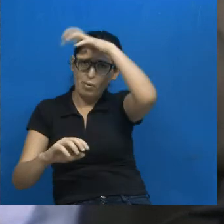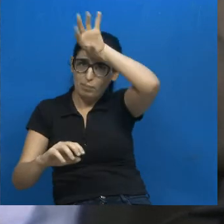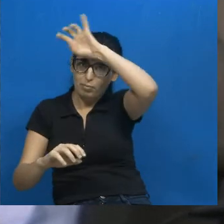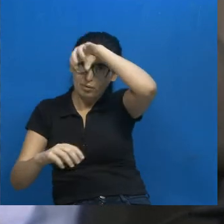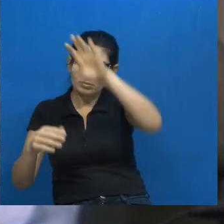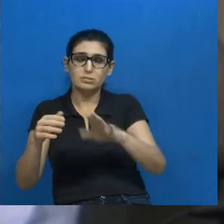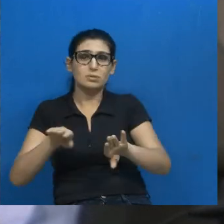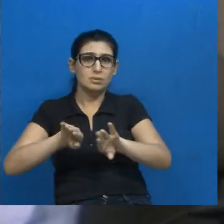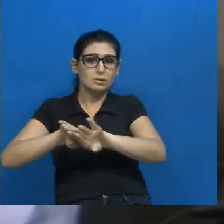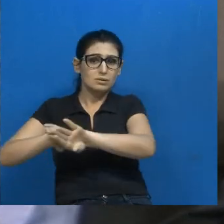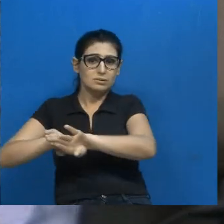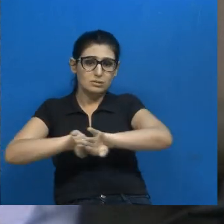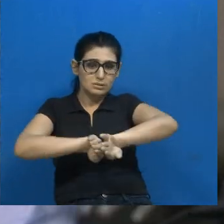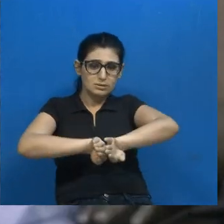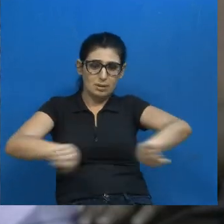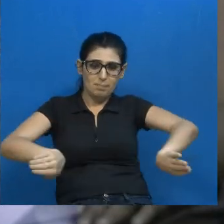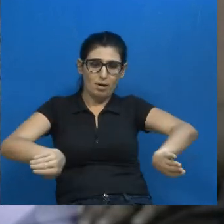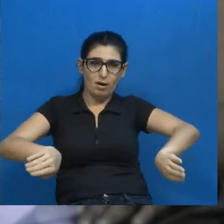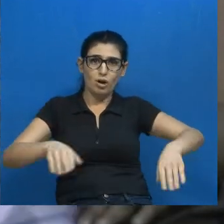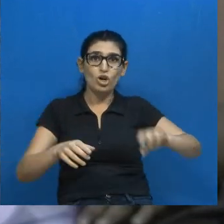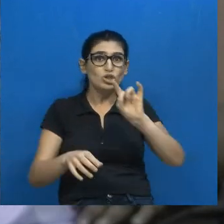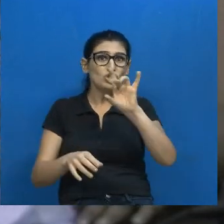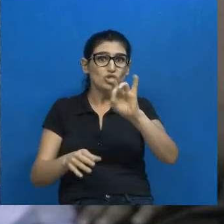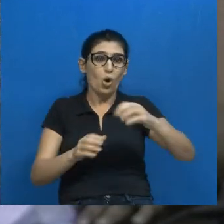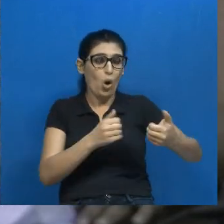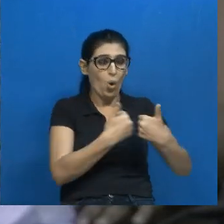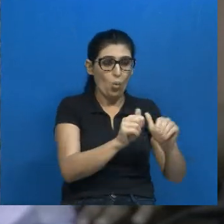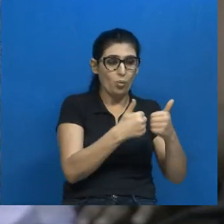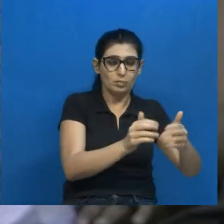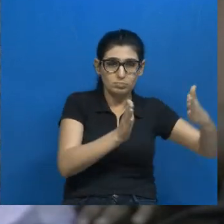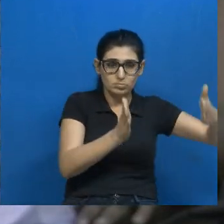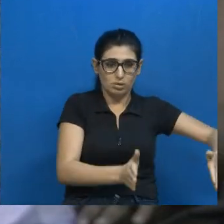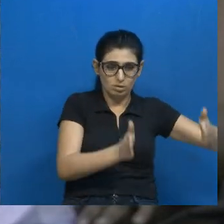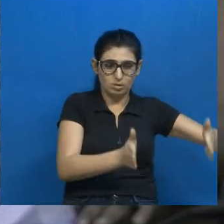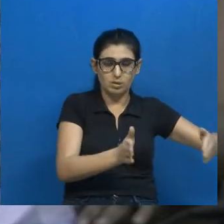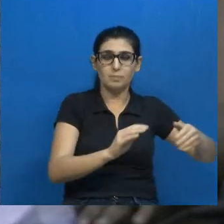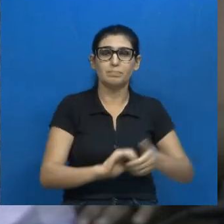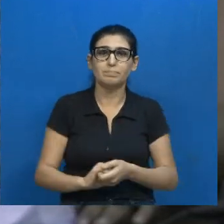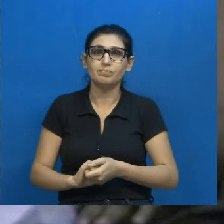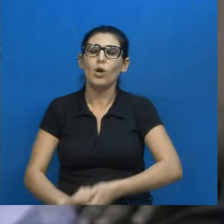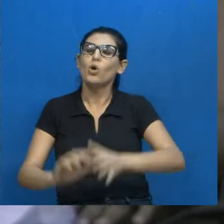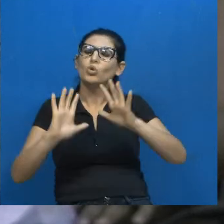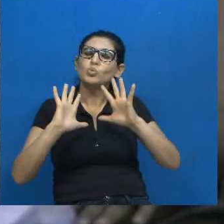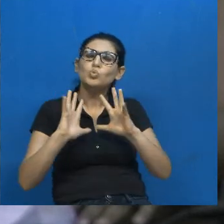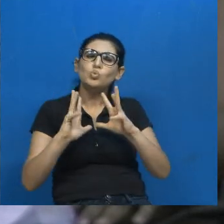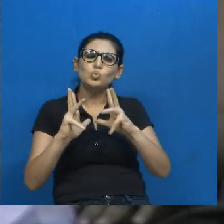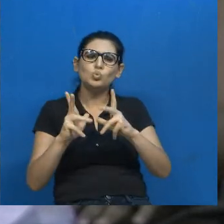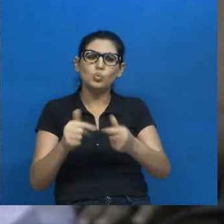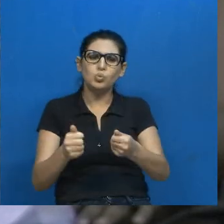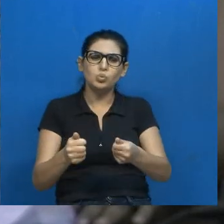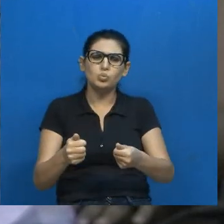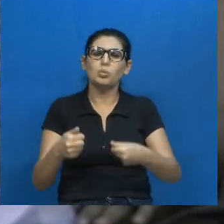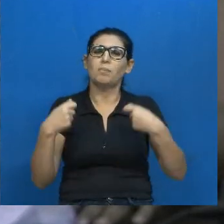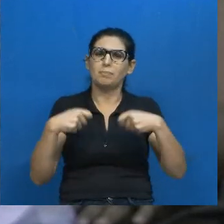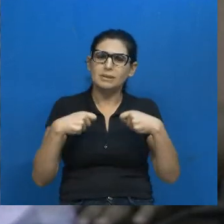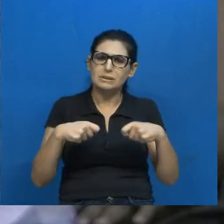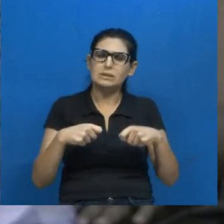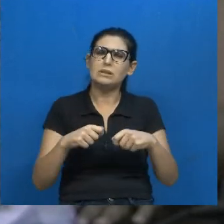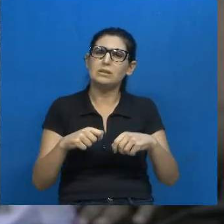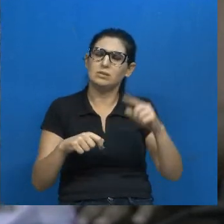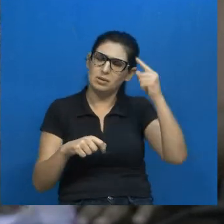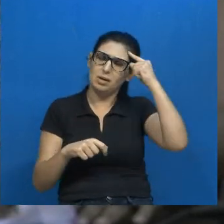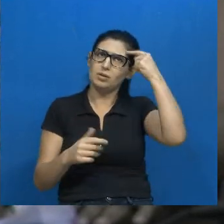solução conjunta de toda a implantação aqui, ela depende do que é que vai ser implantado como